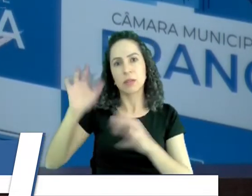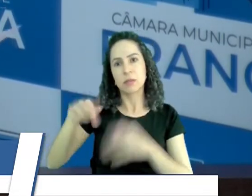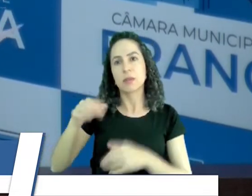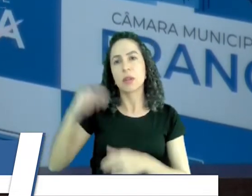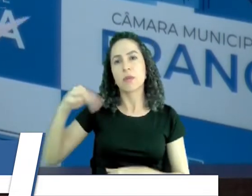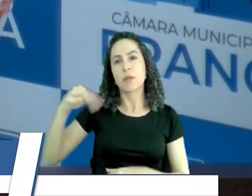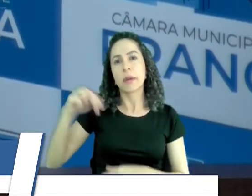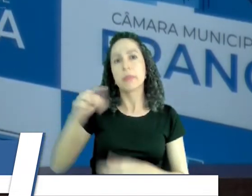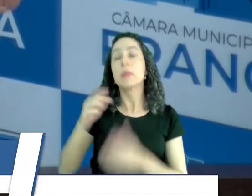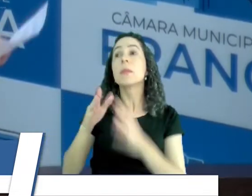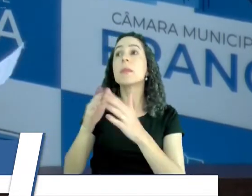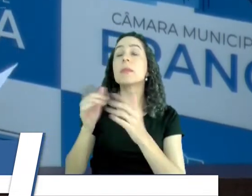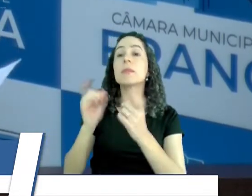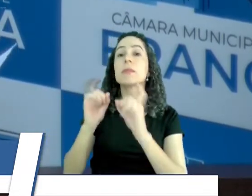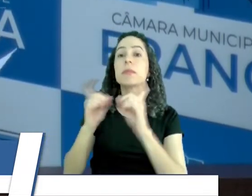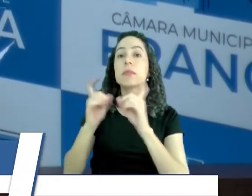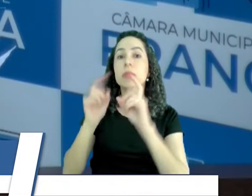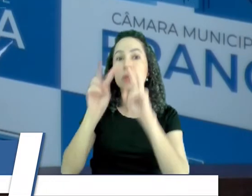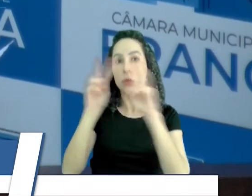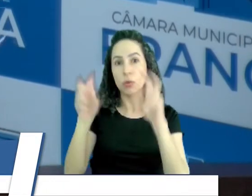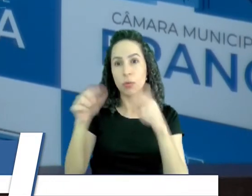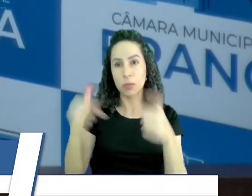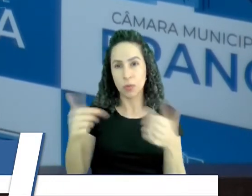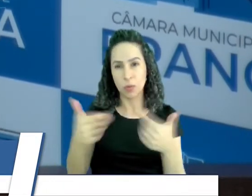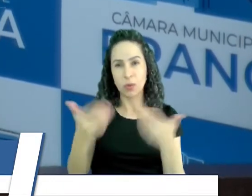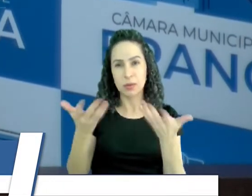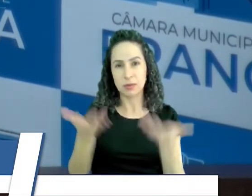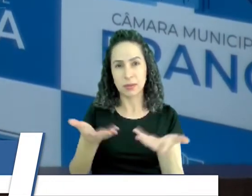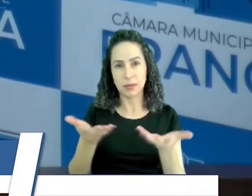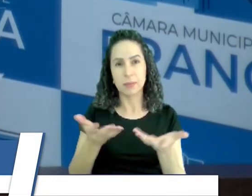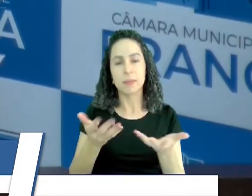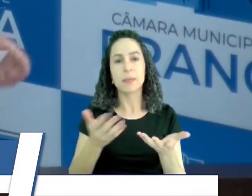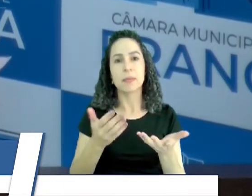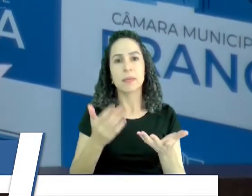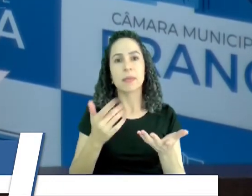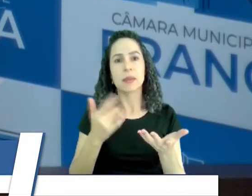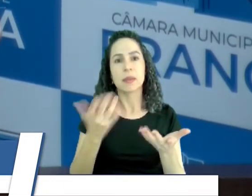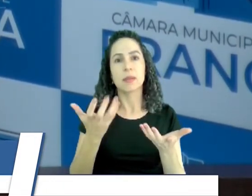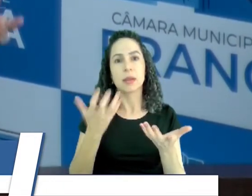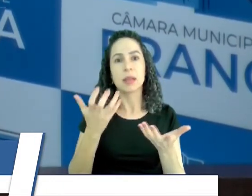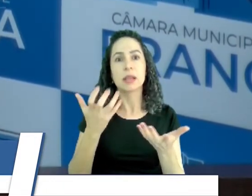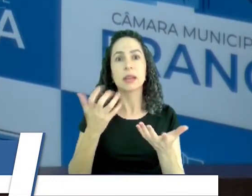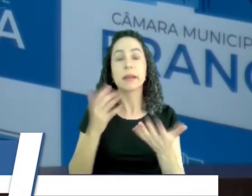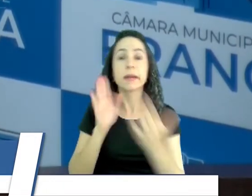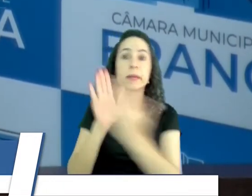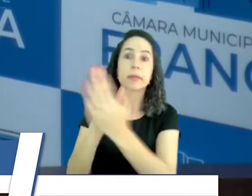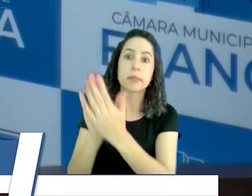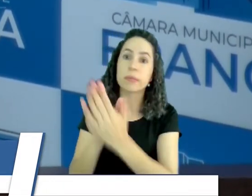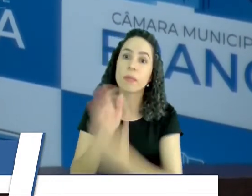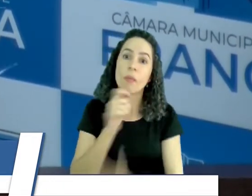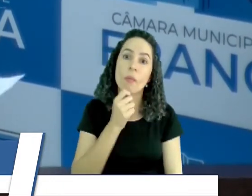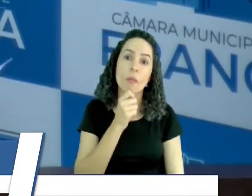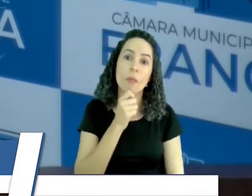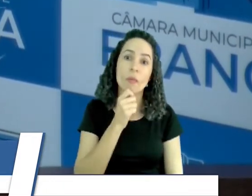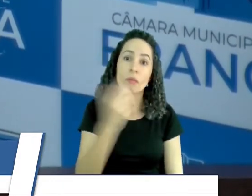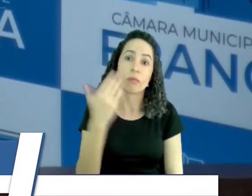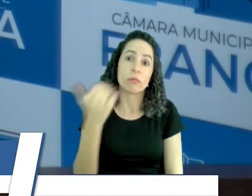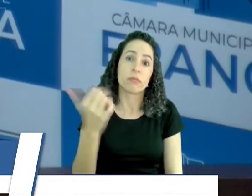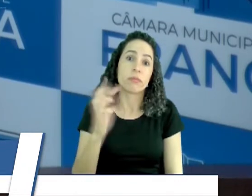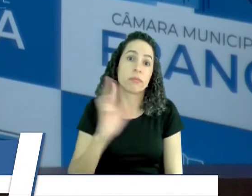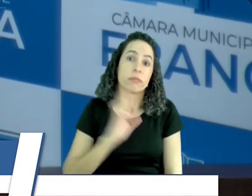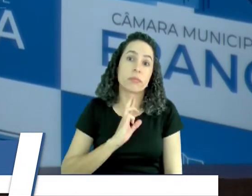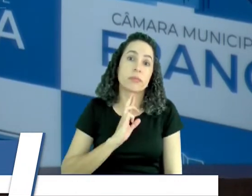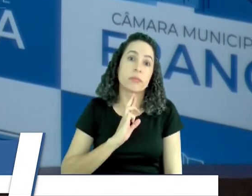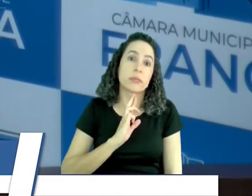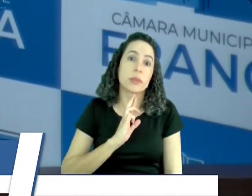para falar exatamente sobre isso que vai ser dito aqui agora. Tá? E eu gostaria muito de ter ido lá, como infelizmente não houve retorno, eu